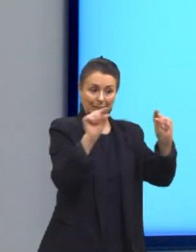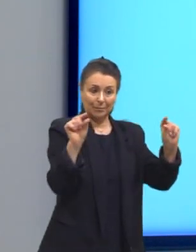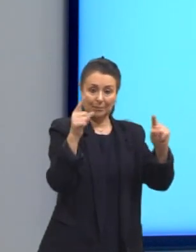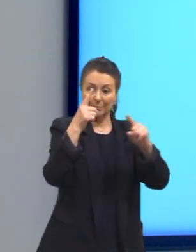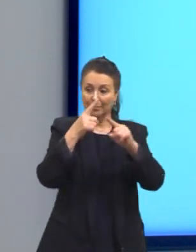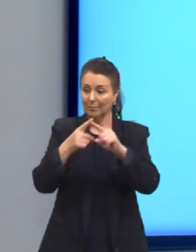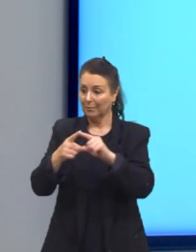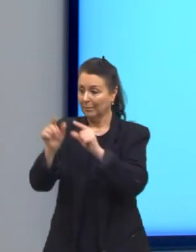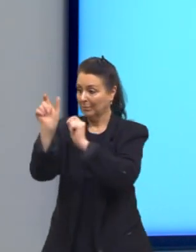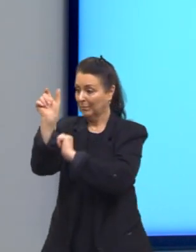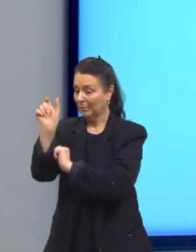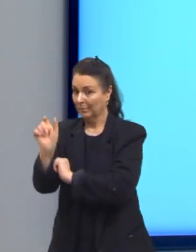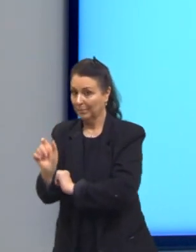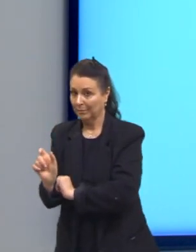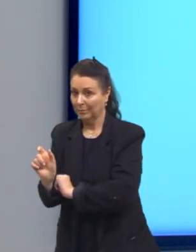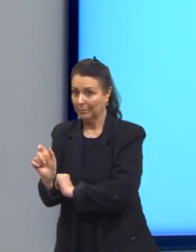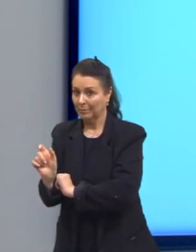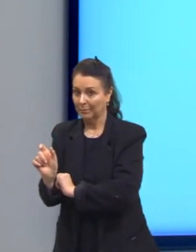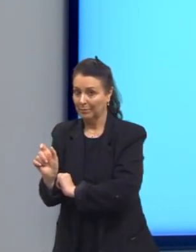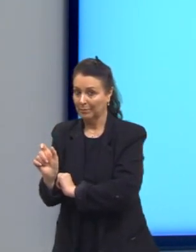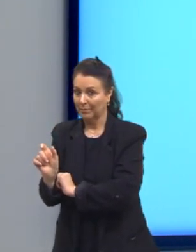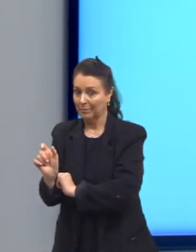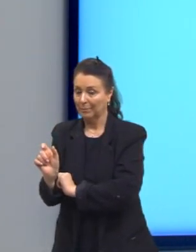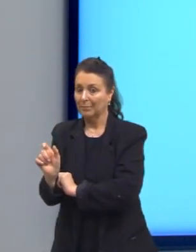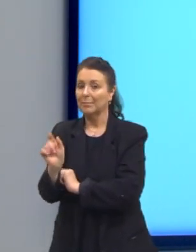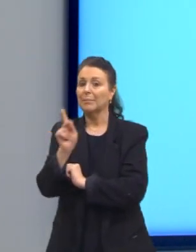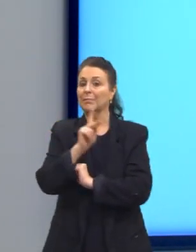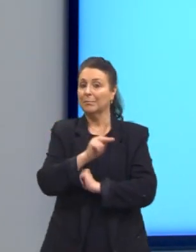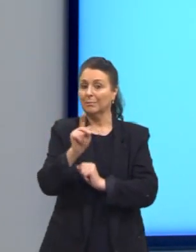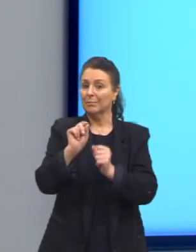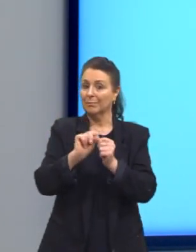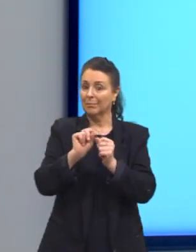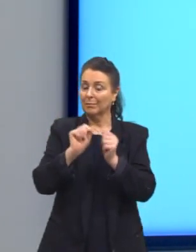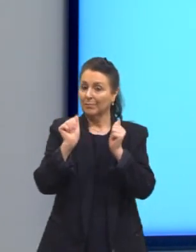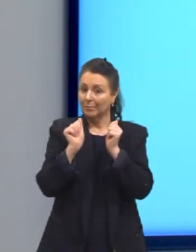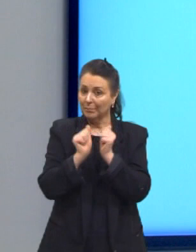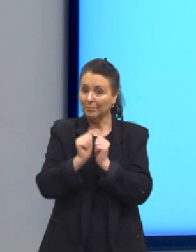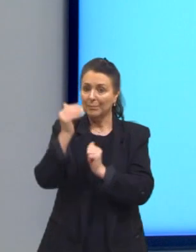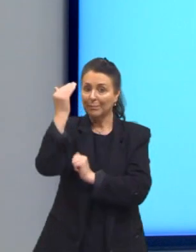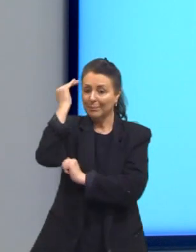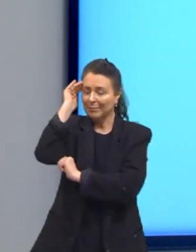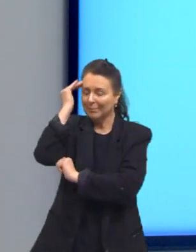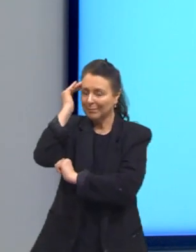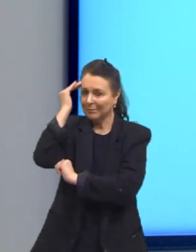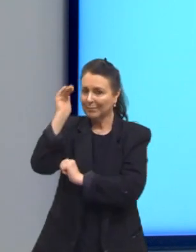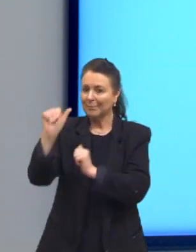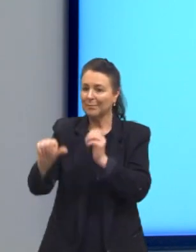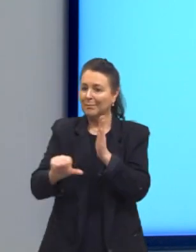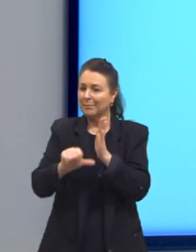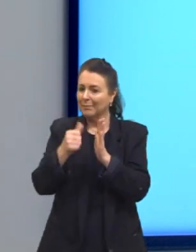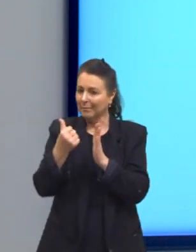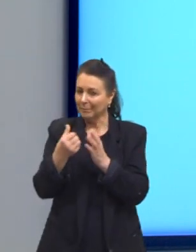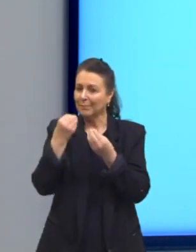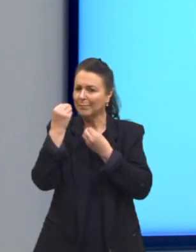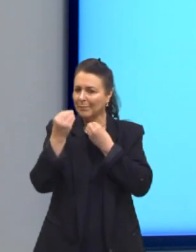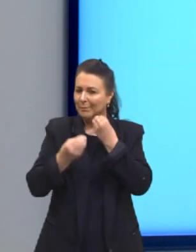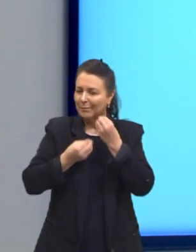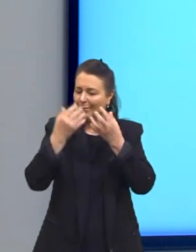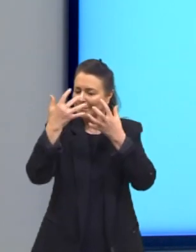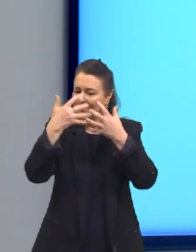operação eu vou fazer essa operação com vocês Tá para a gente entender melhor como que funciona